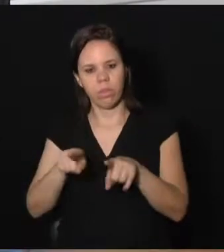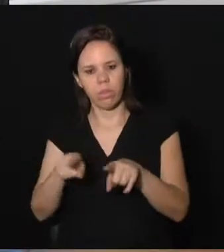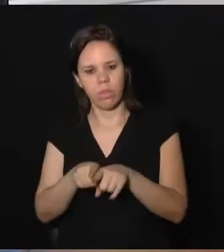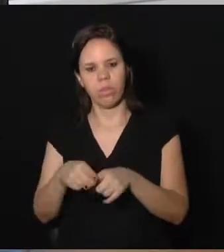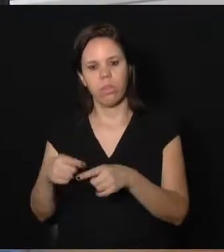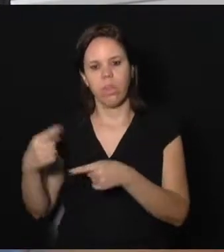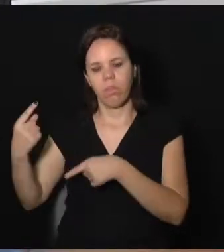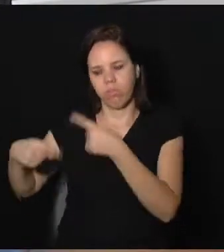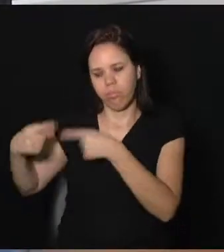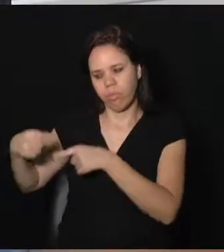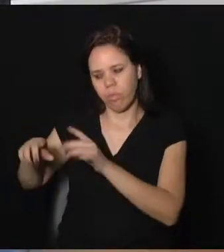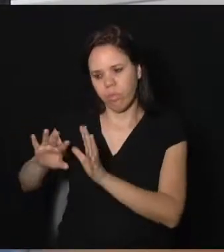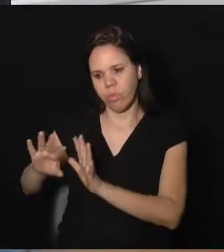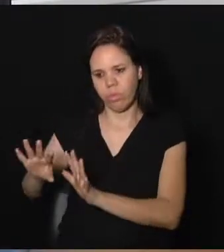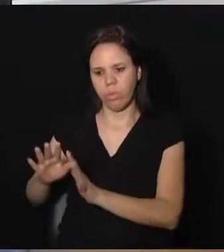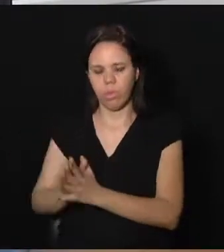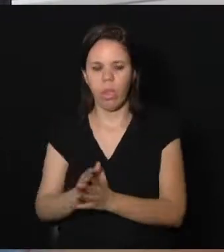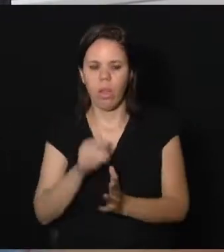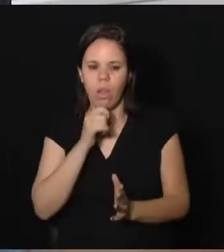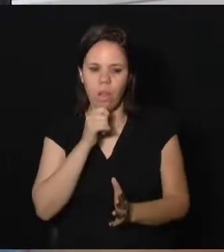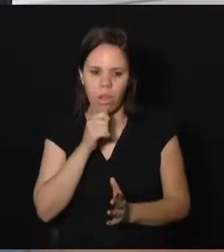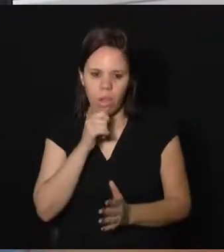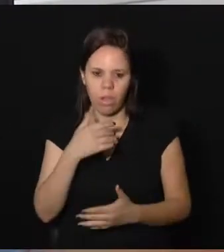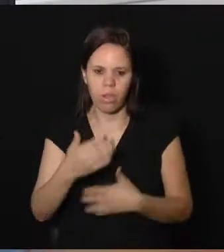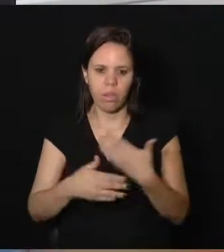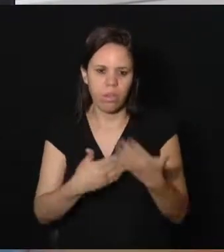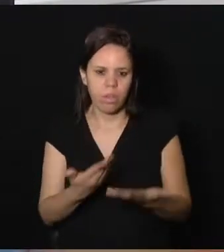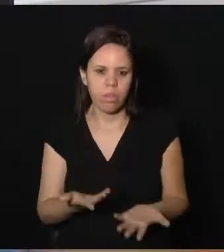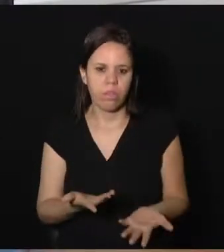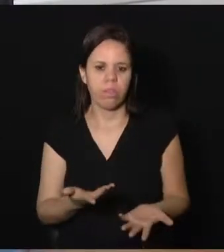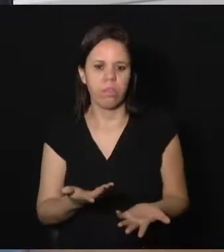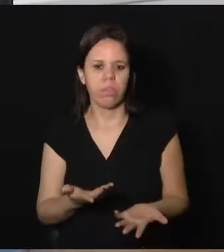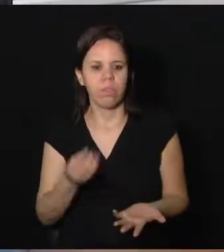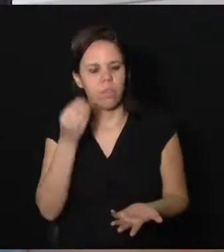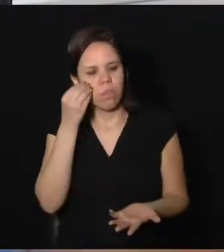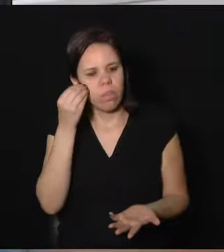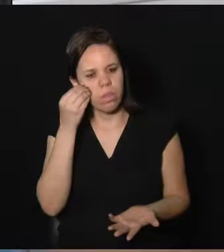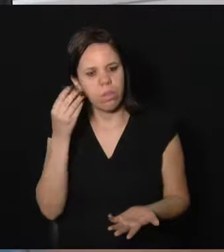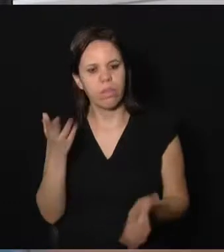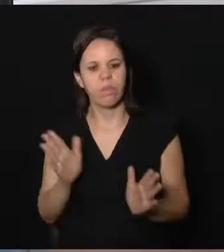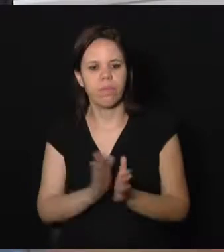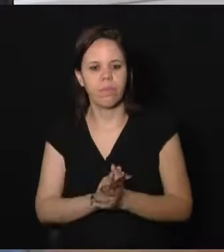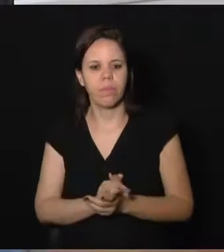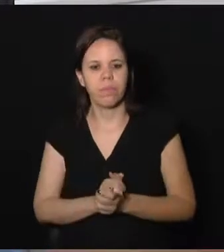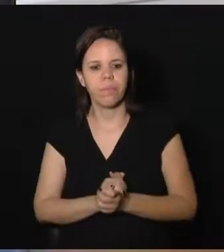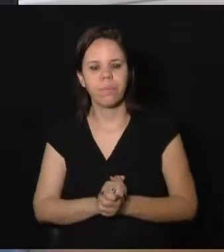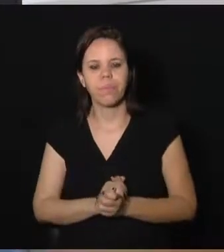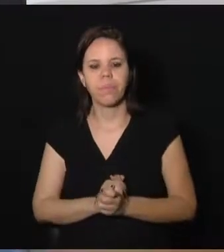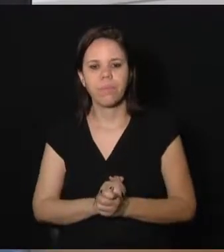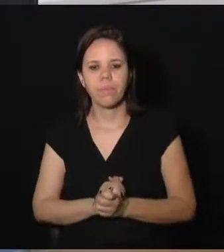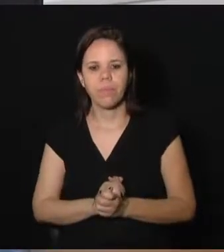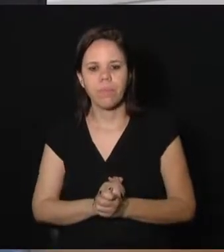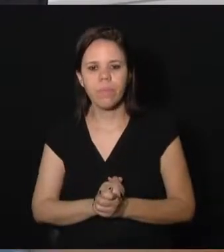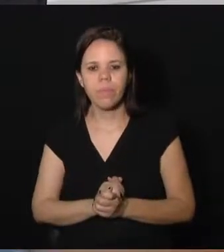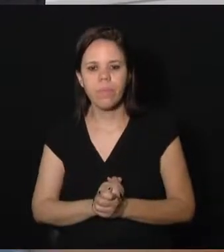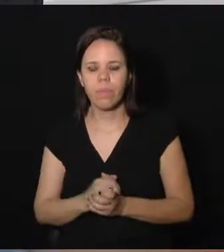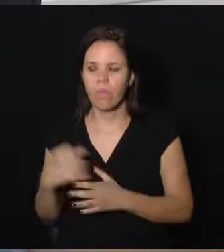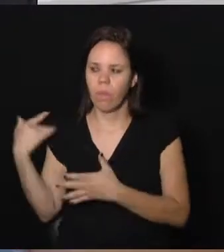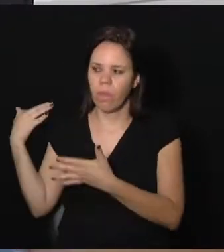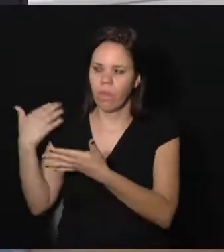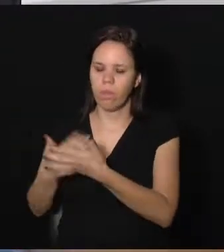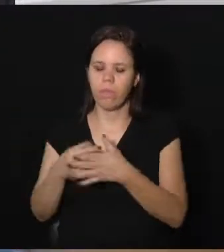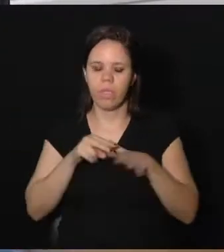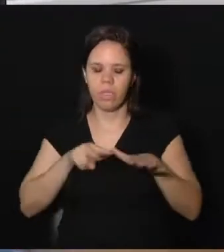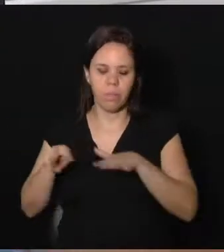políticas, né, que estão permeando aí, principalmente agora no Mercosul, e essas questões das últimas semanas com relação